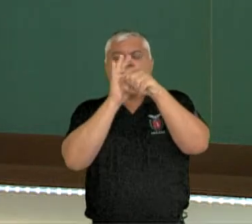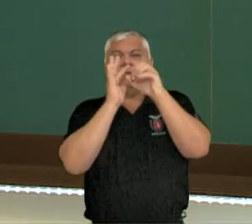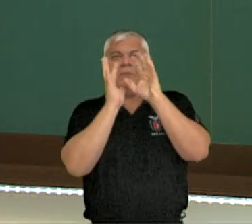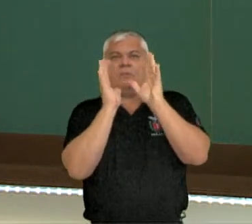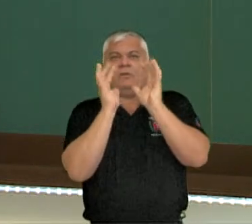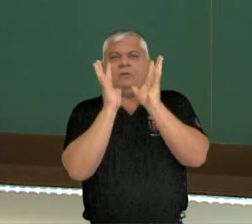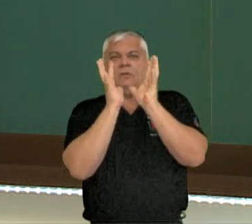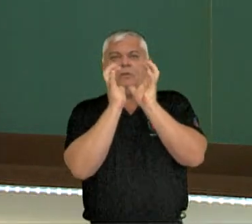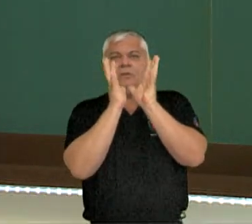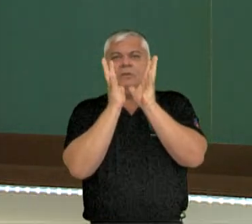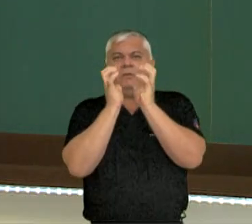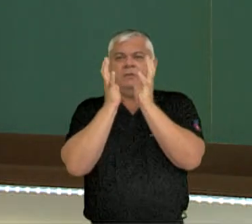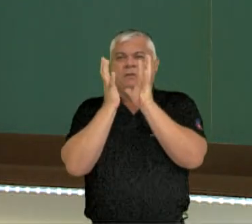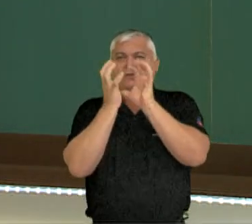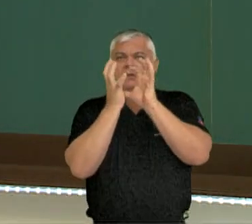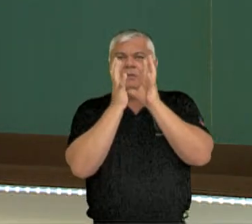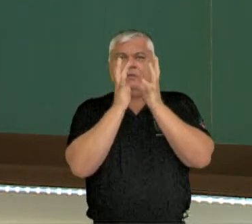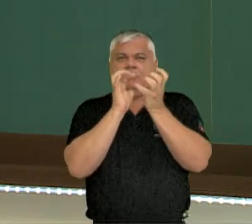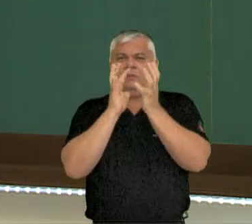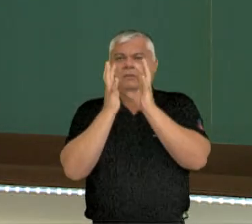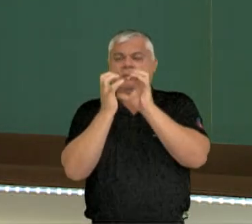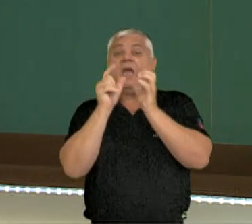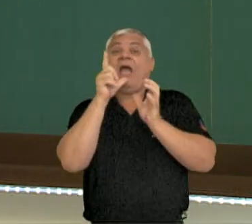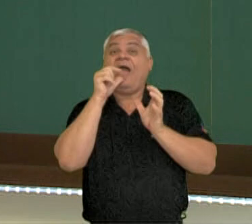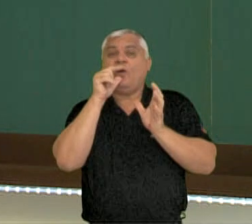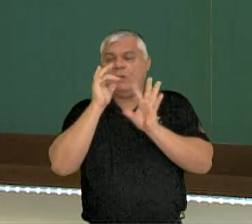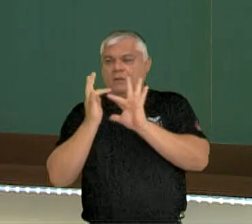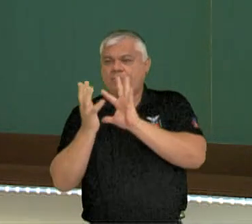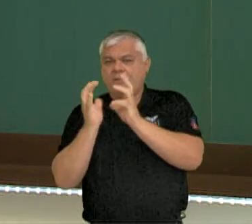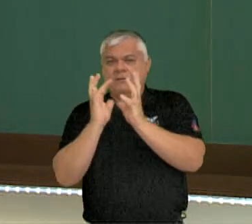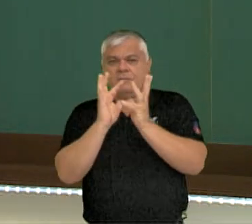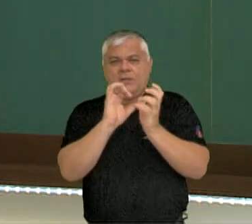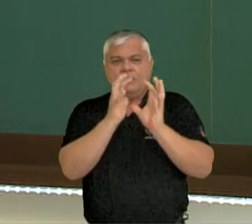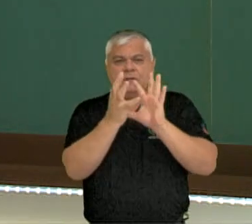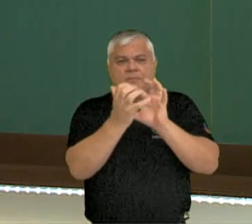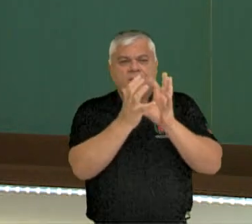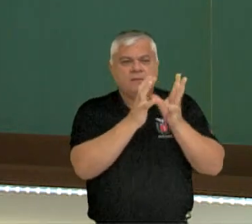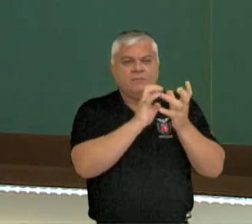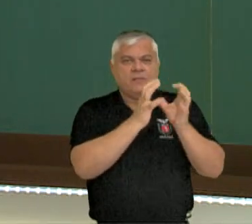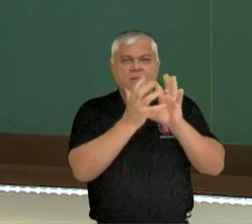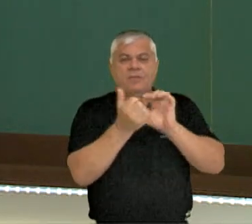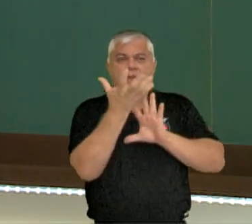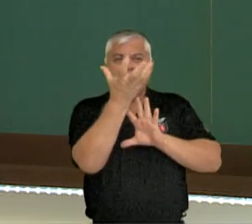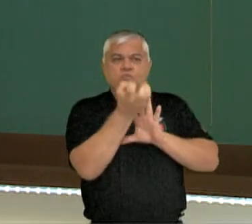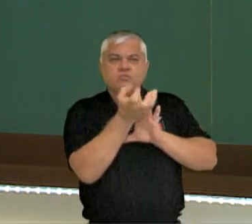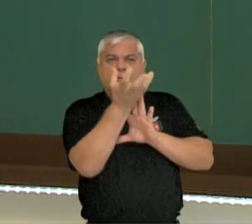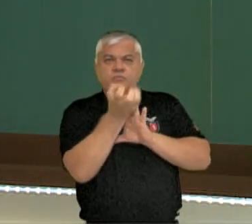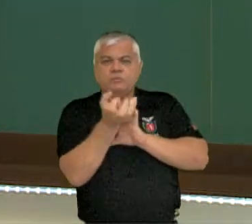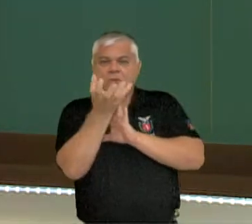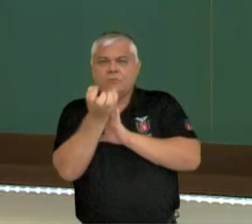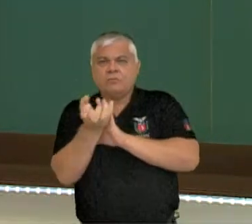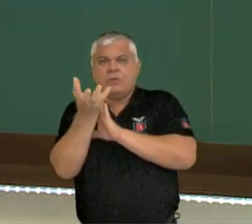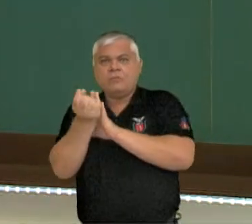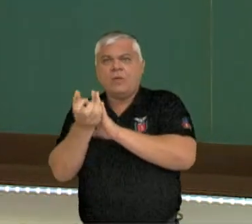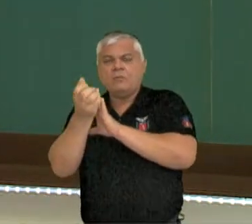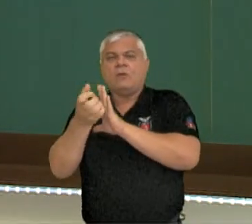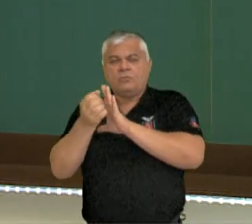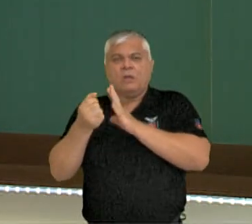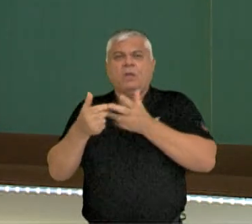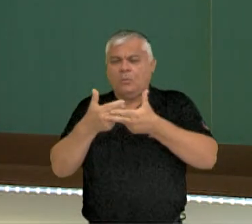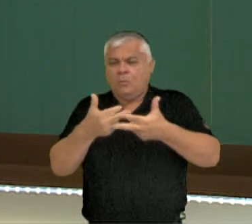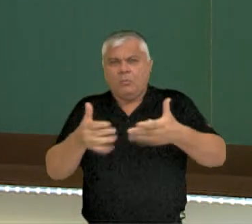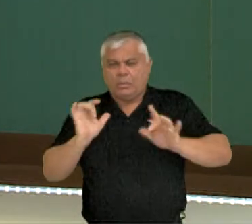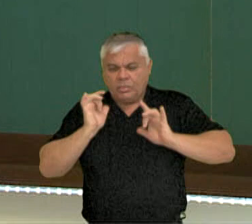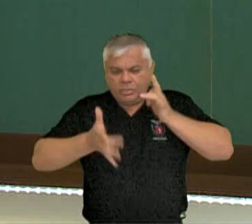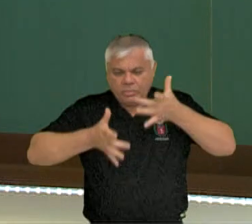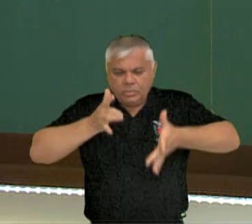na água que facilitam, então, a locomoção. Também servem como filtração, então eles absorvem a matéria orgânica, lembrando